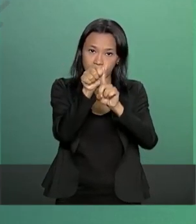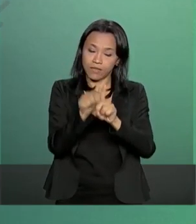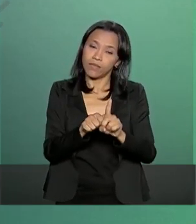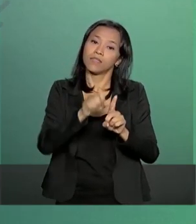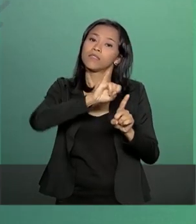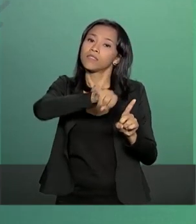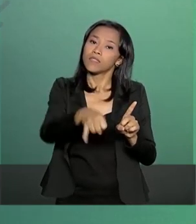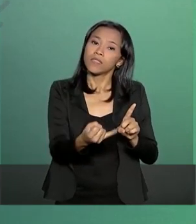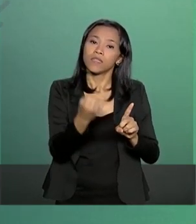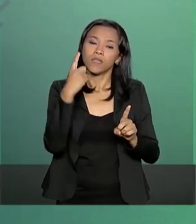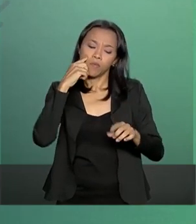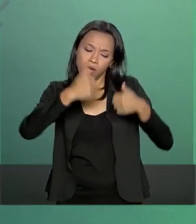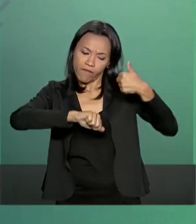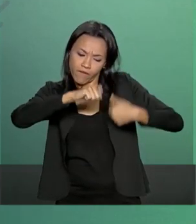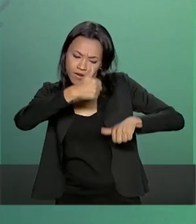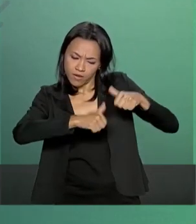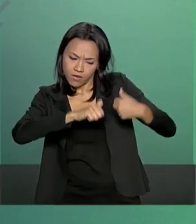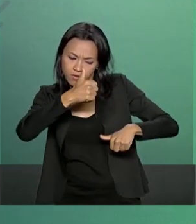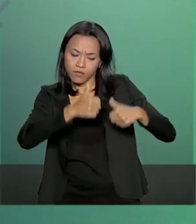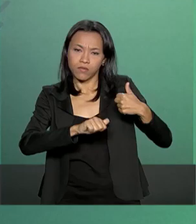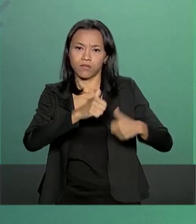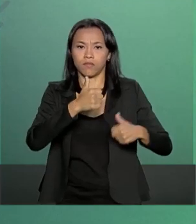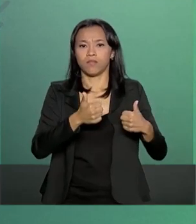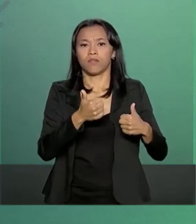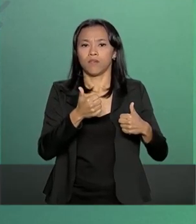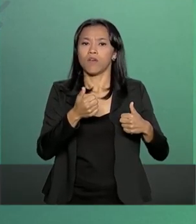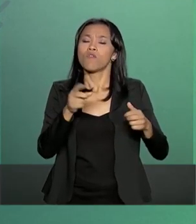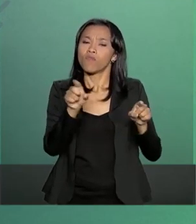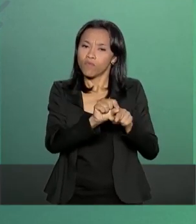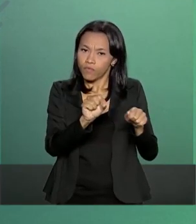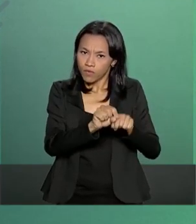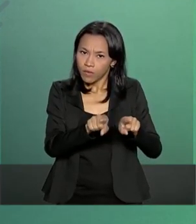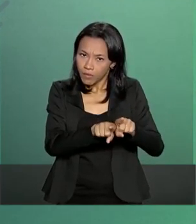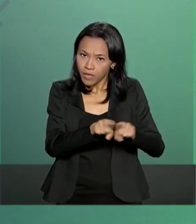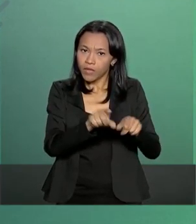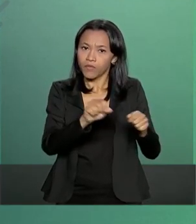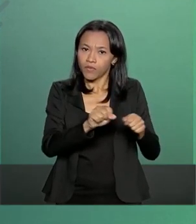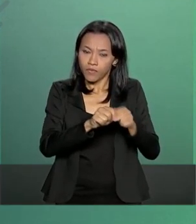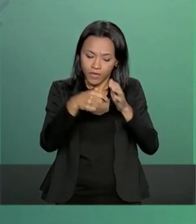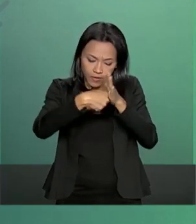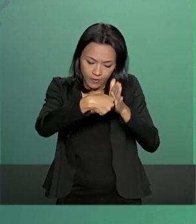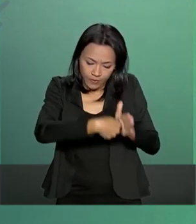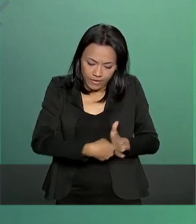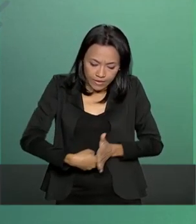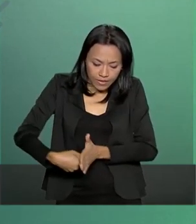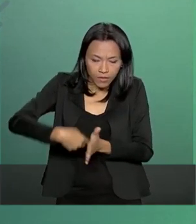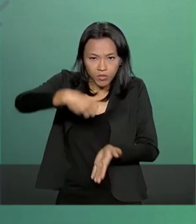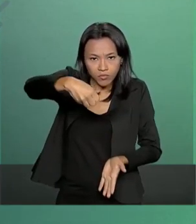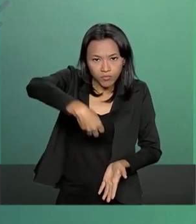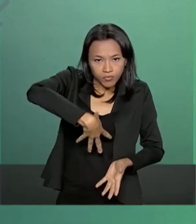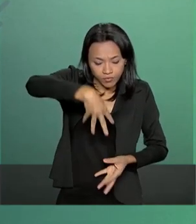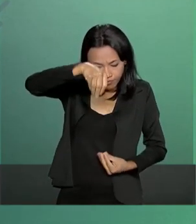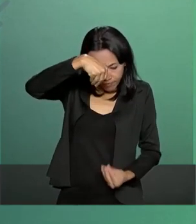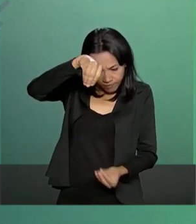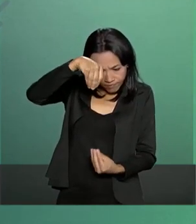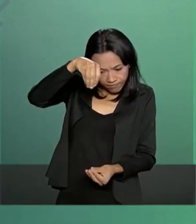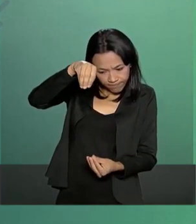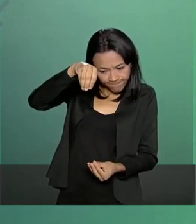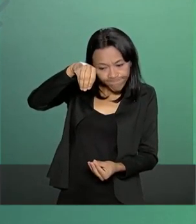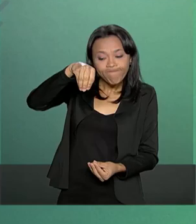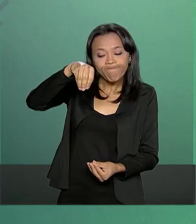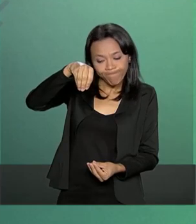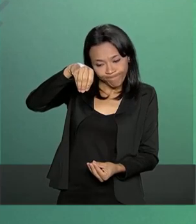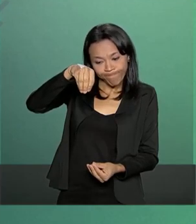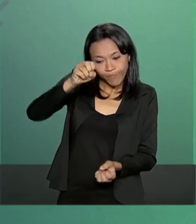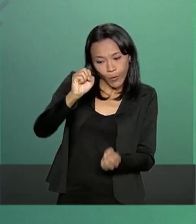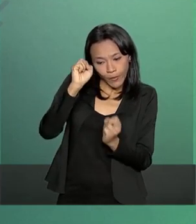clínica pré-operatória, exames laboratoriais e de imagem, encontrando-se apto